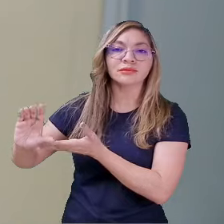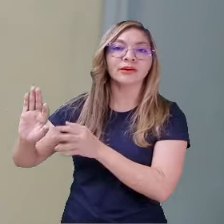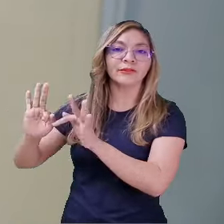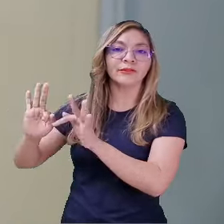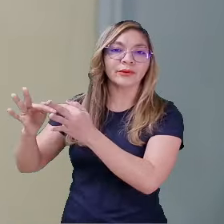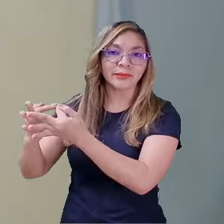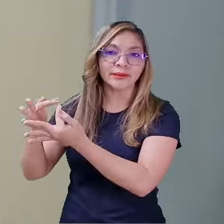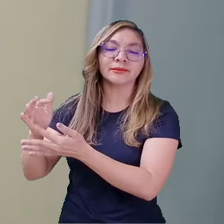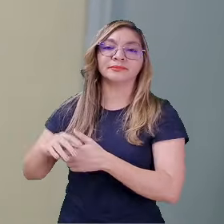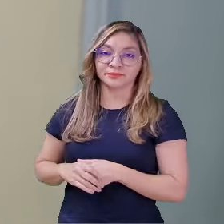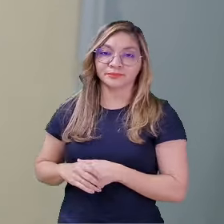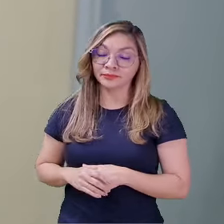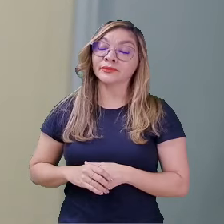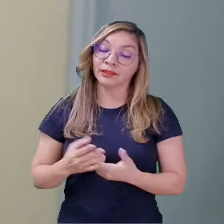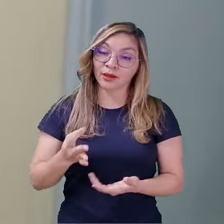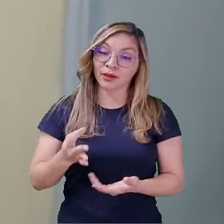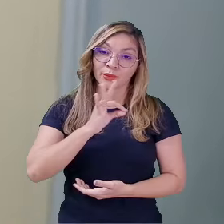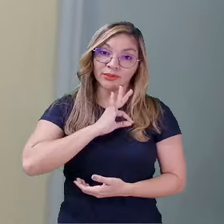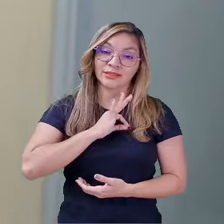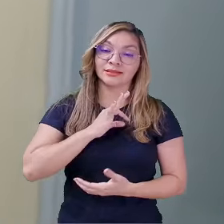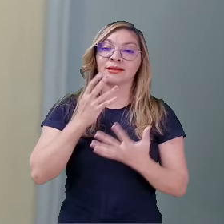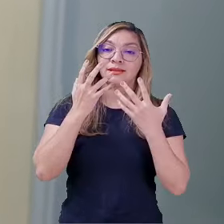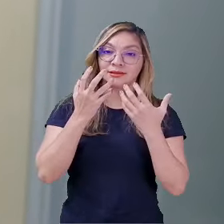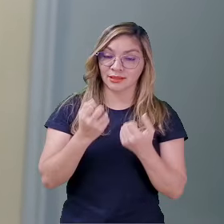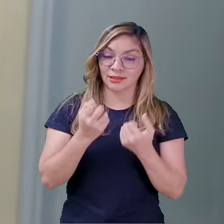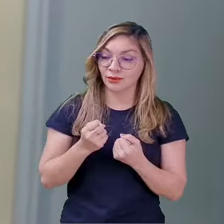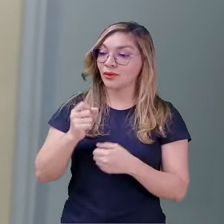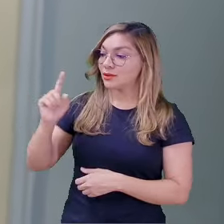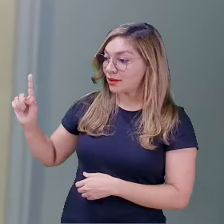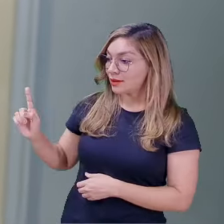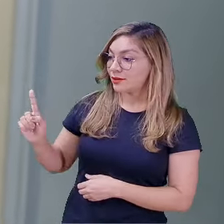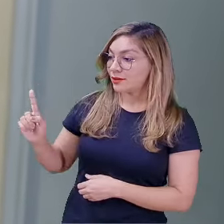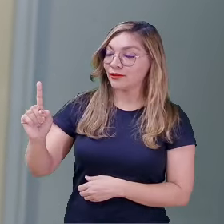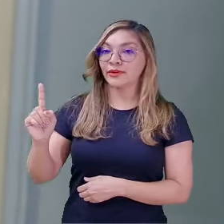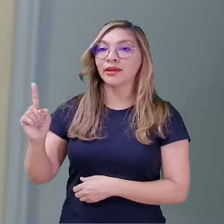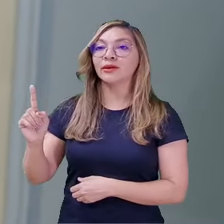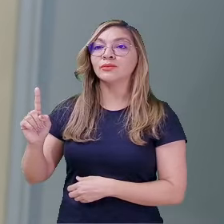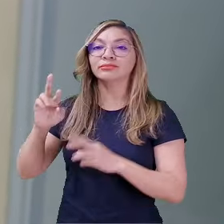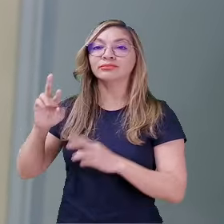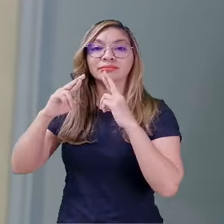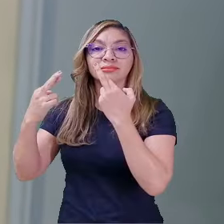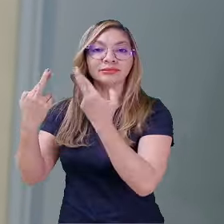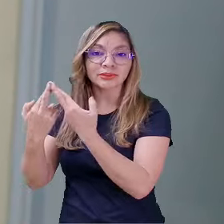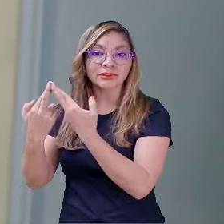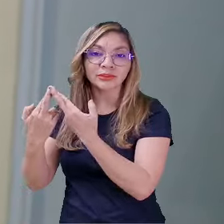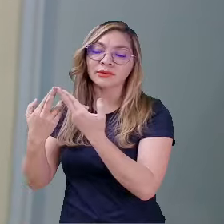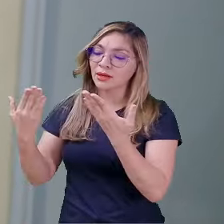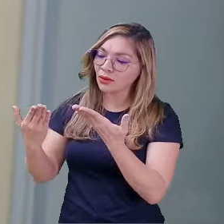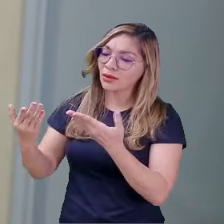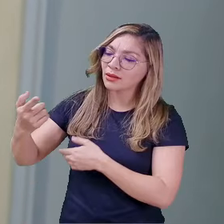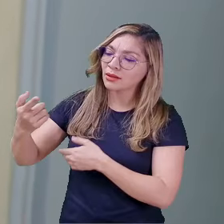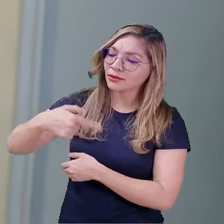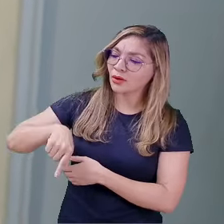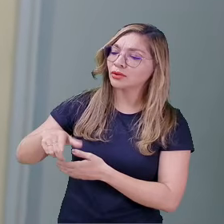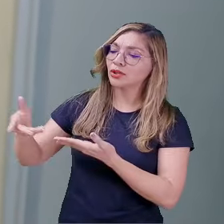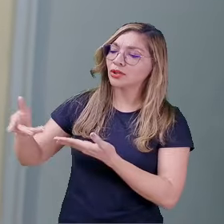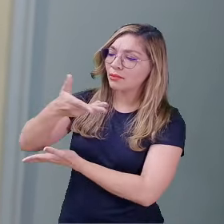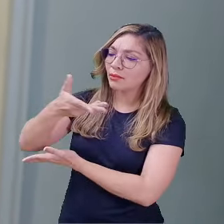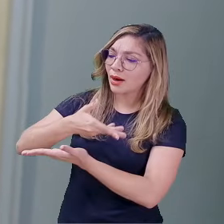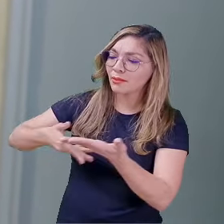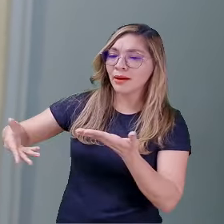Civil cumpriu a prisão e aí ele teve que ser submetido à audiência de custódia. Então nós fizemos aqui mesmo, já que estamos aqui, fizemos